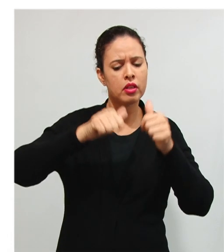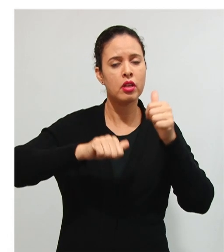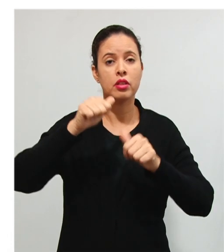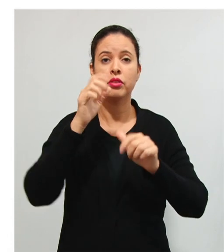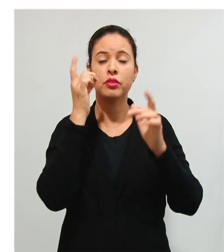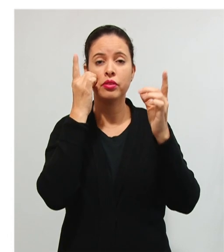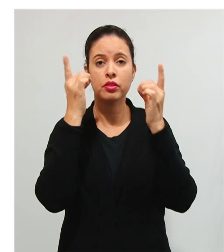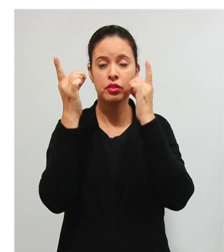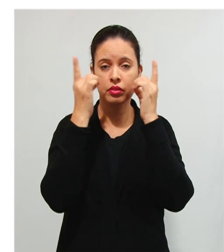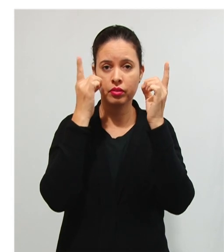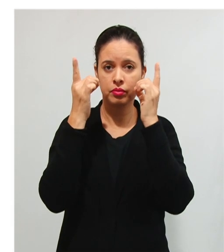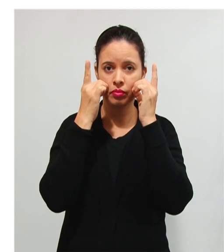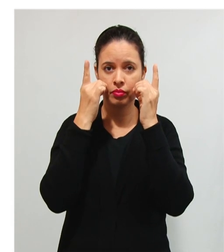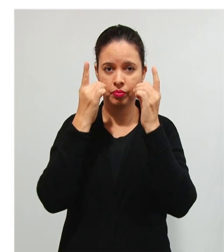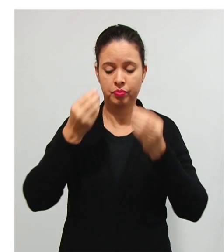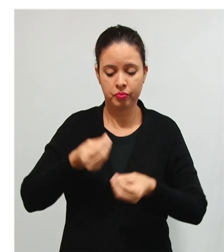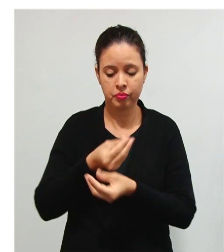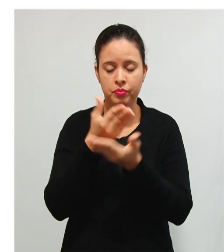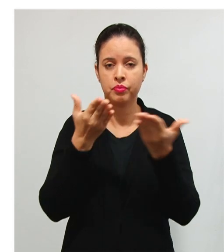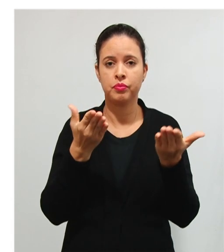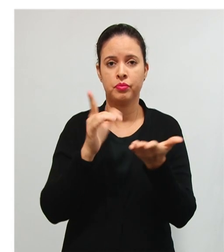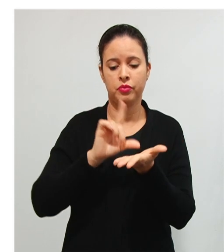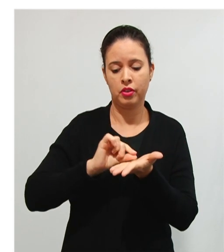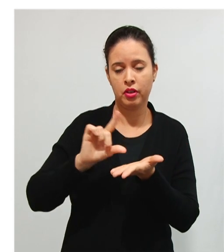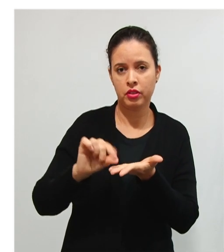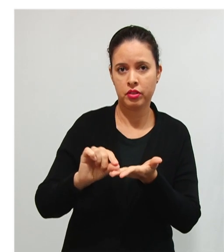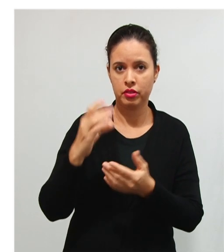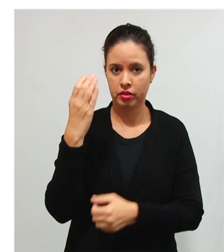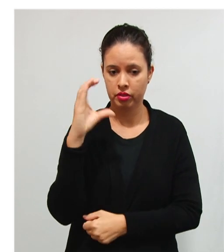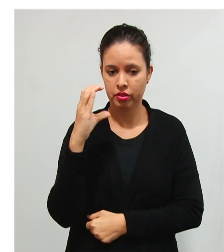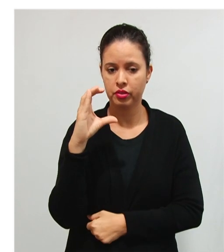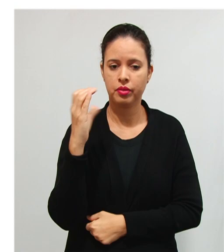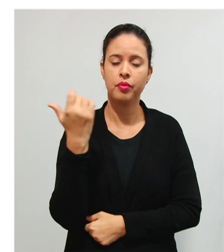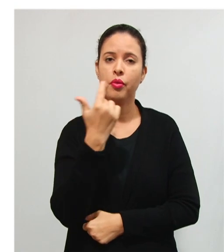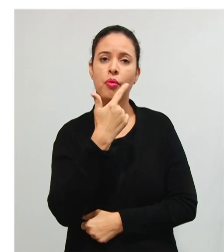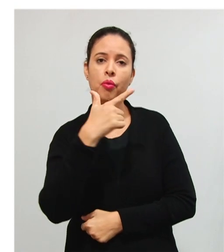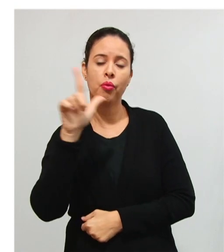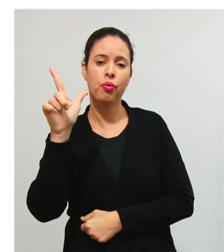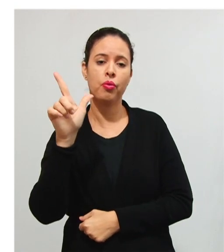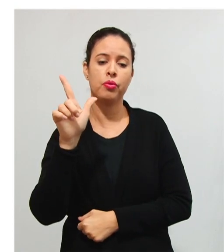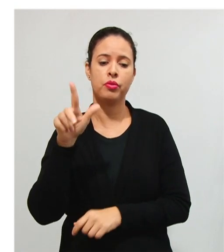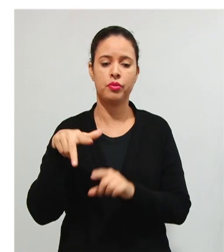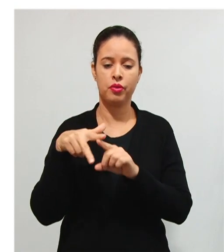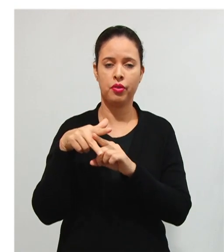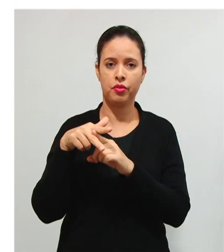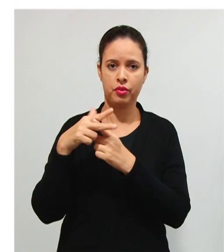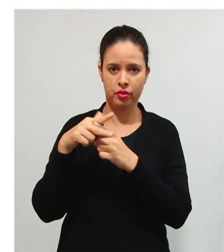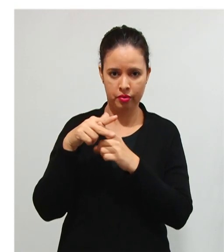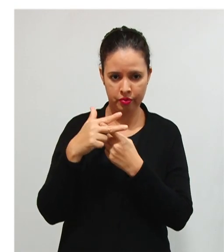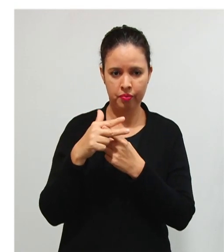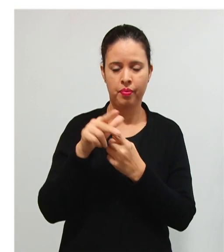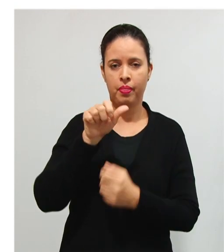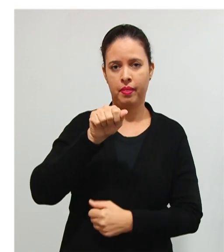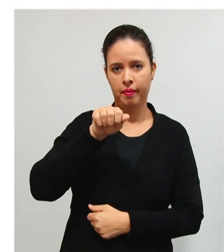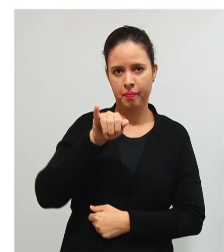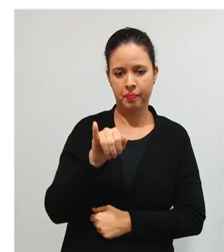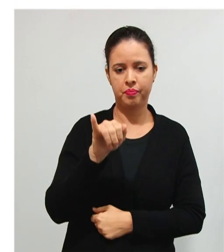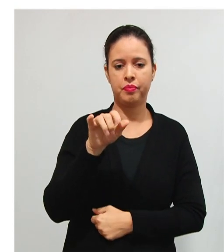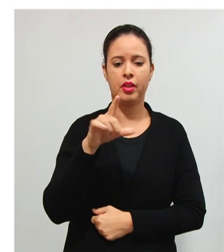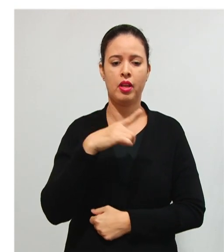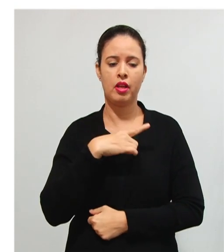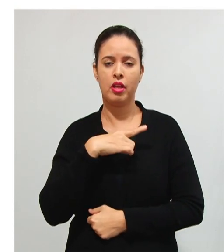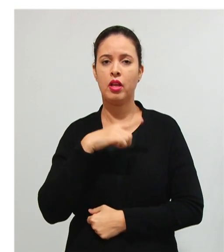dados publicados em artigos científicos. Outras ferramentas que utilizam a inteligência artificial que estão disponíveis na internet,